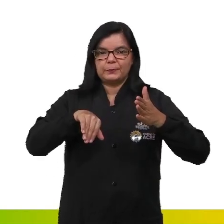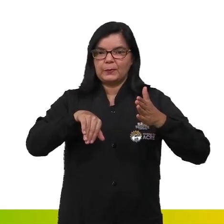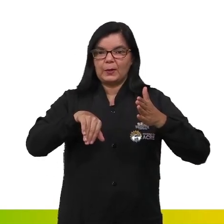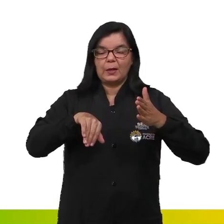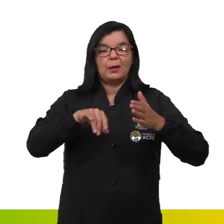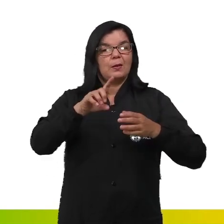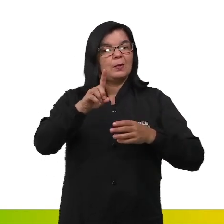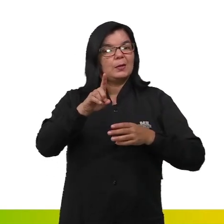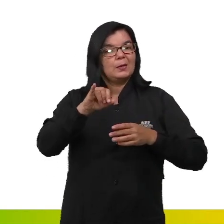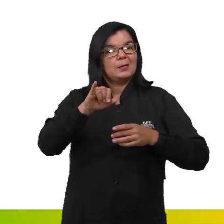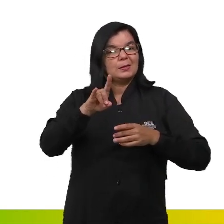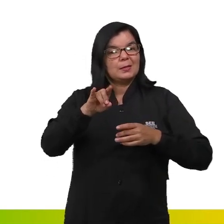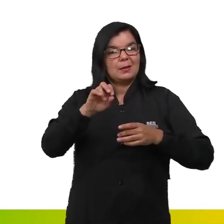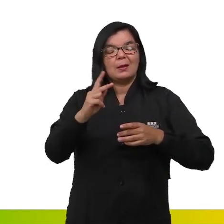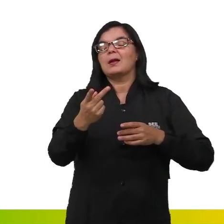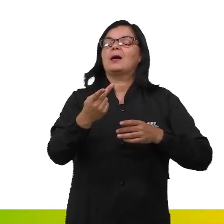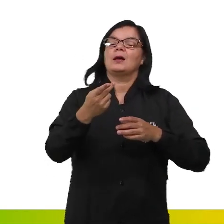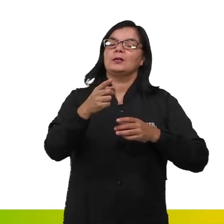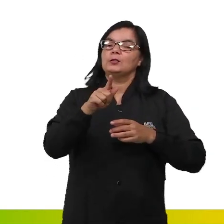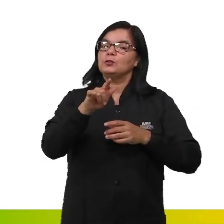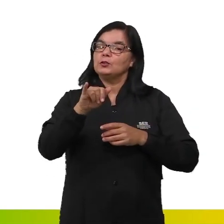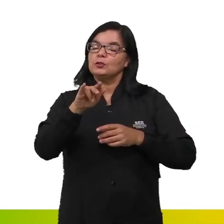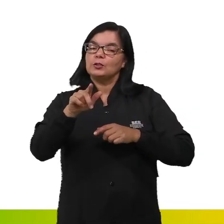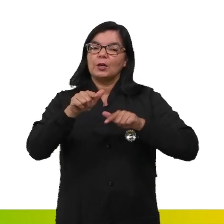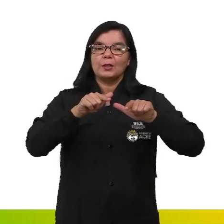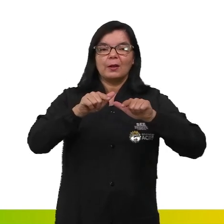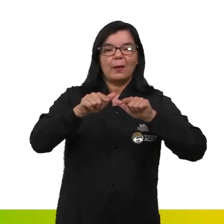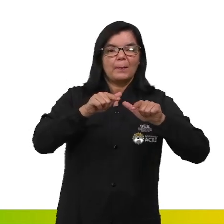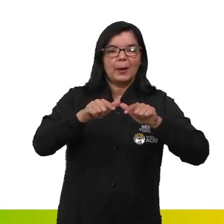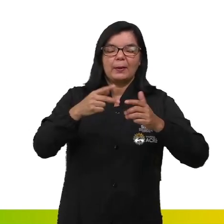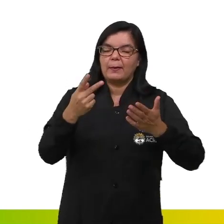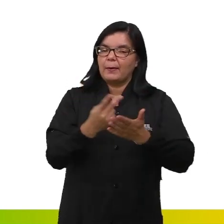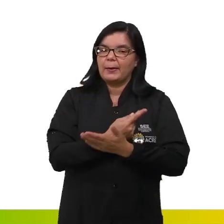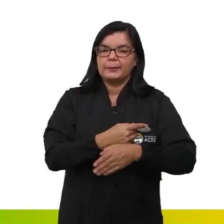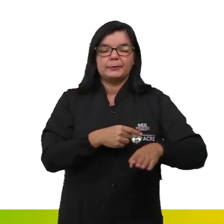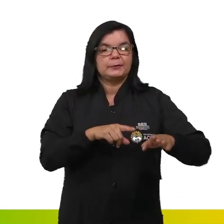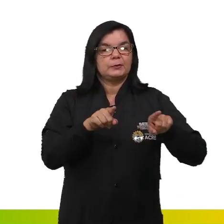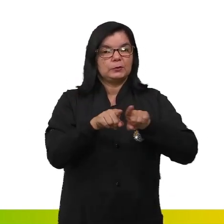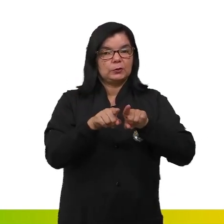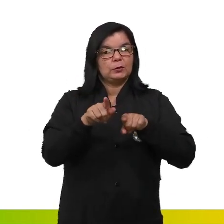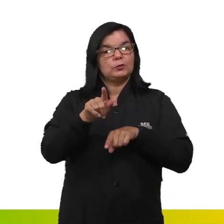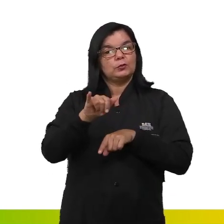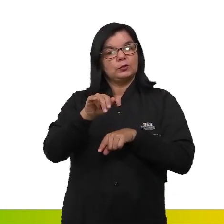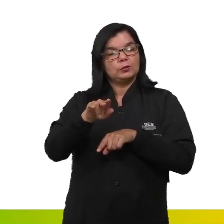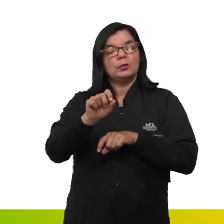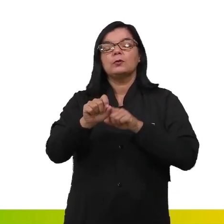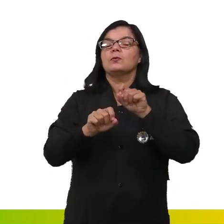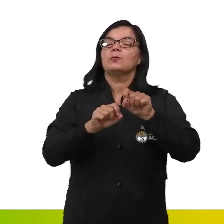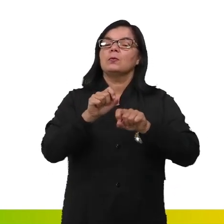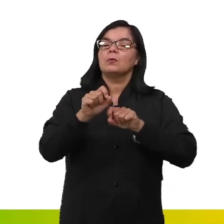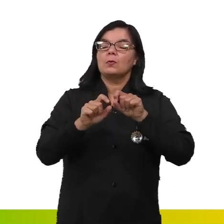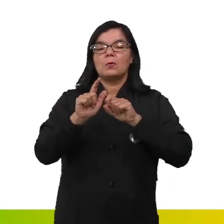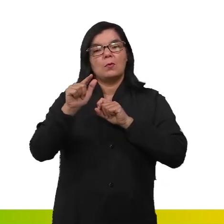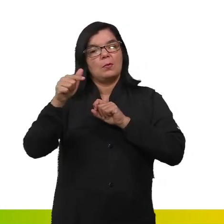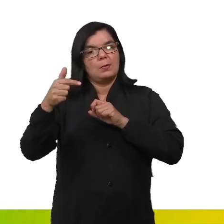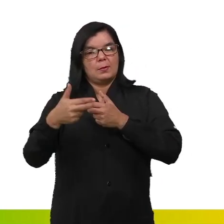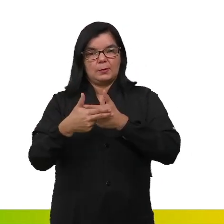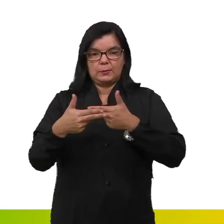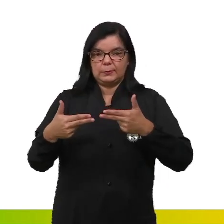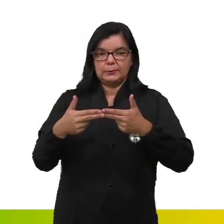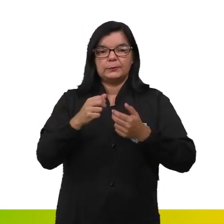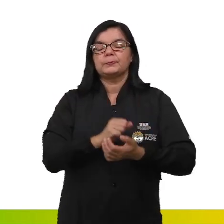O IDH em relação aos índices de desemprego, incorreto. O índice de Gini, ele leva em consideração